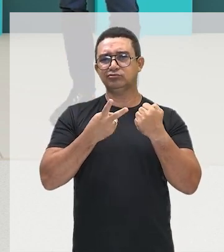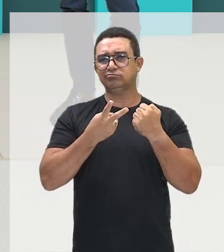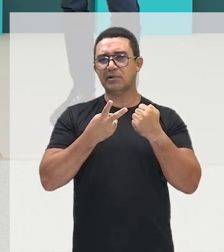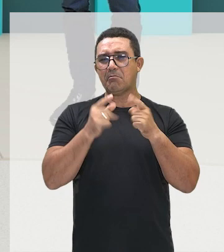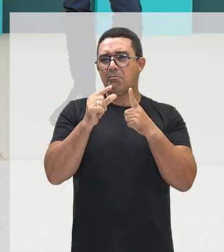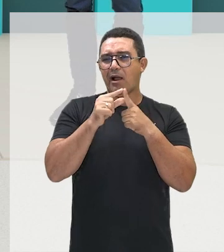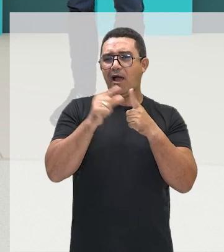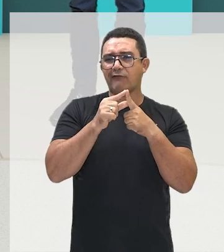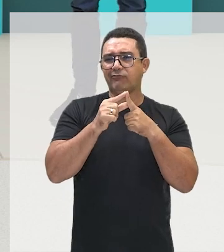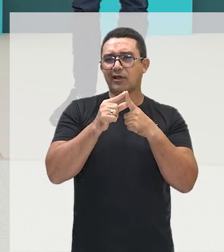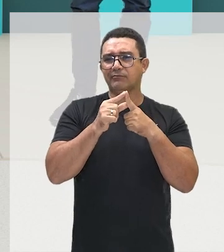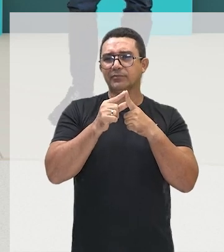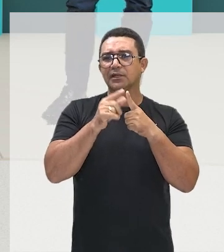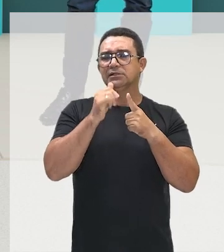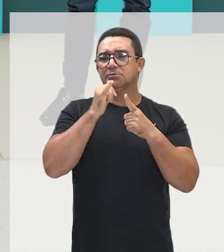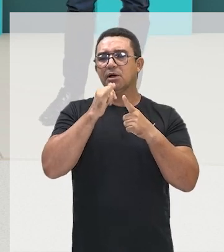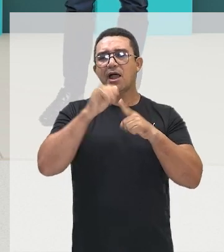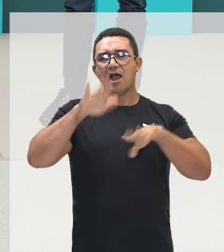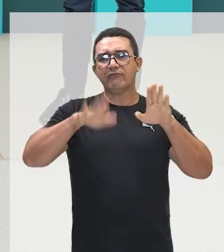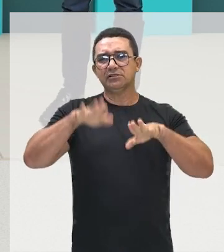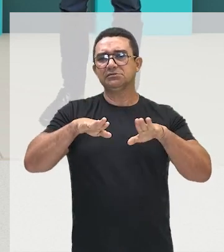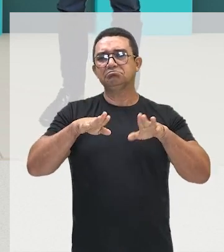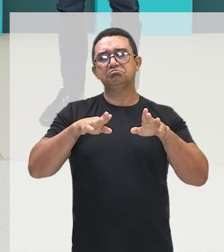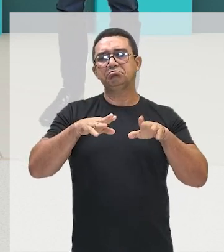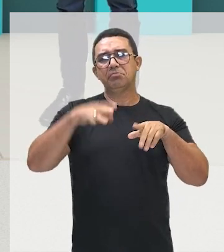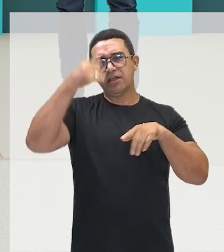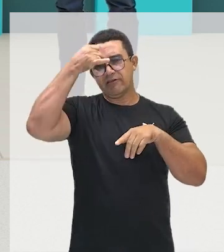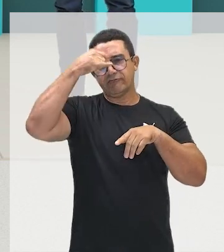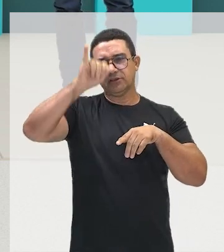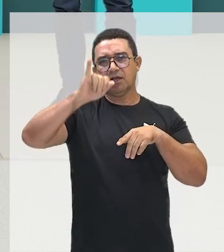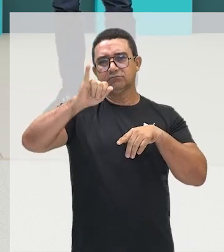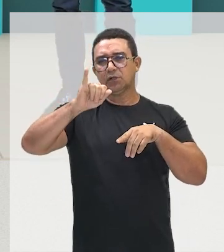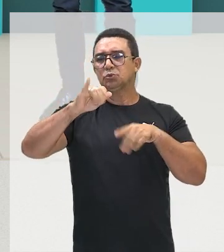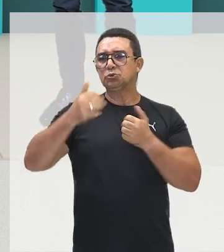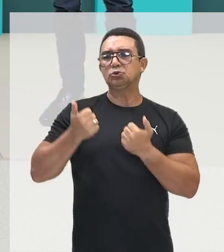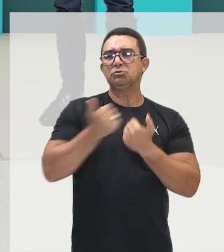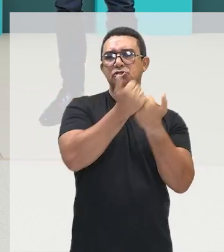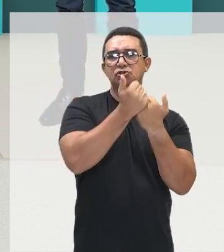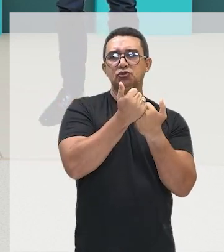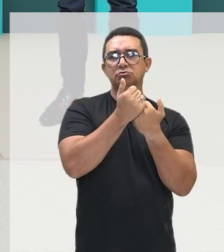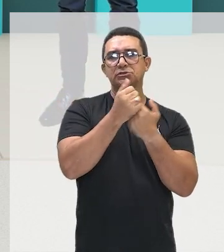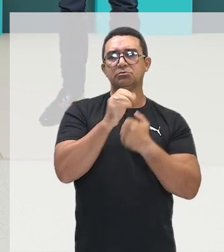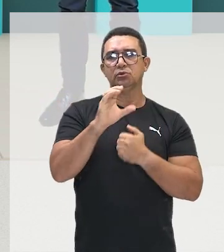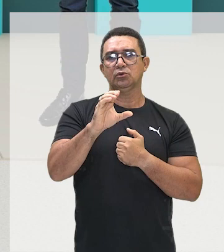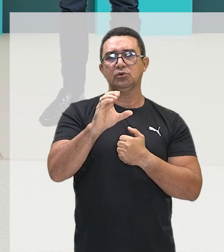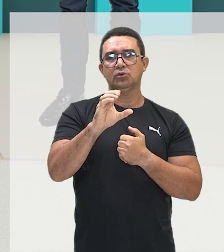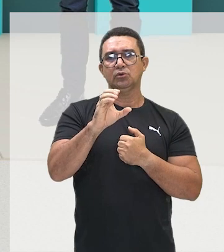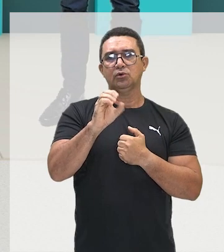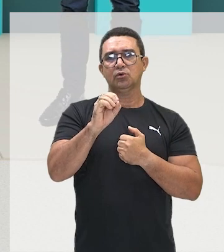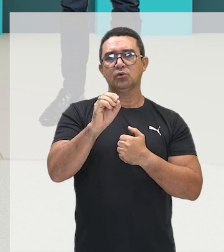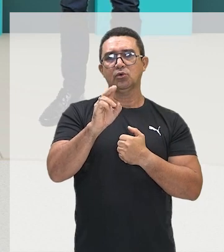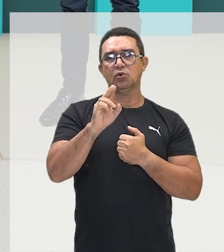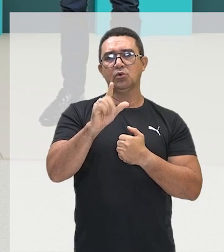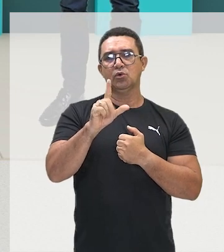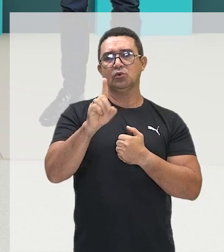falar, tá? Em podendo evitar isso, utilize, então, substitui por could, por exemplo, que vai dar poderia, né? Ele vai